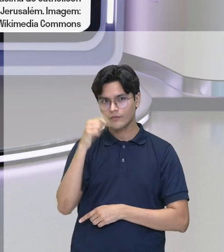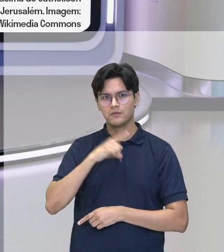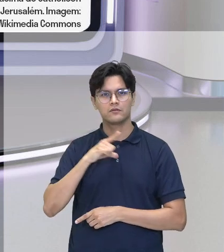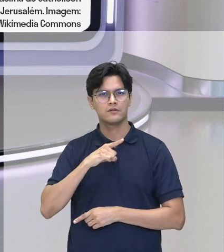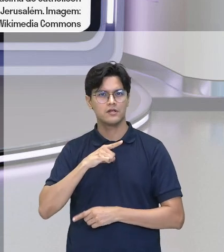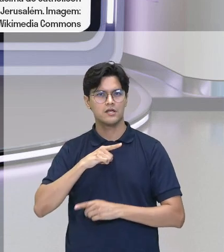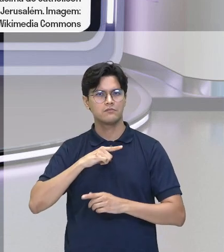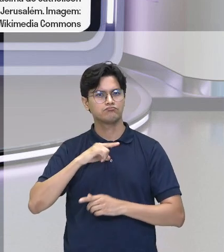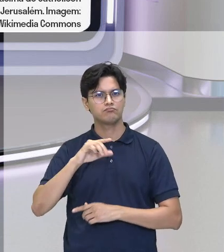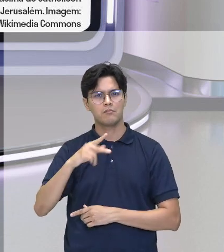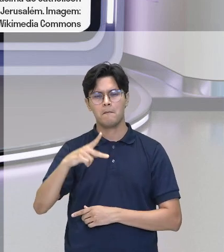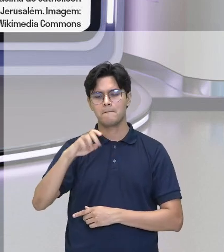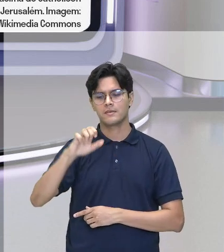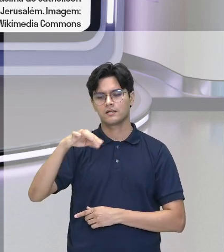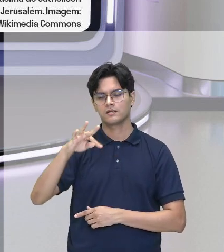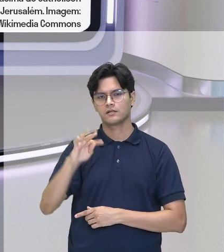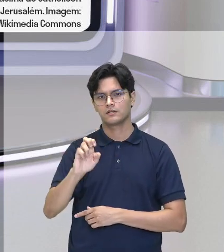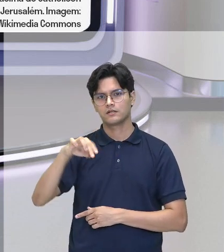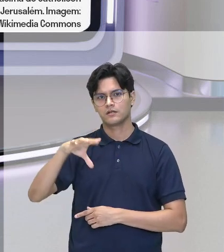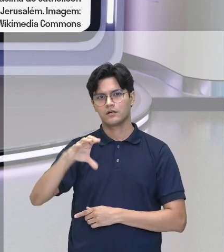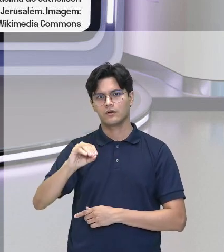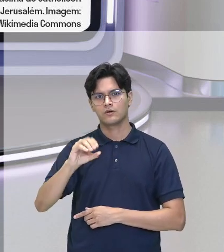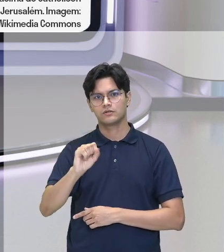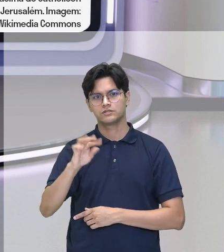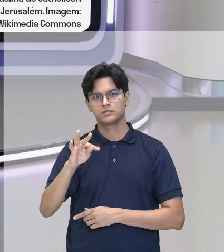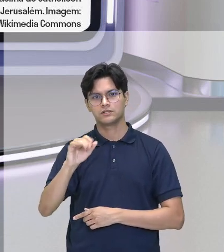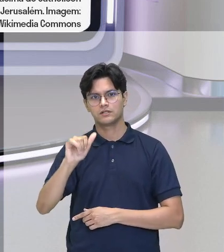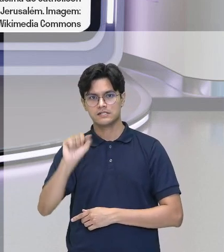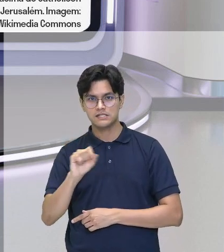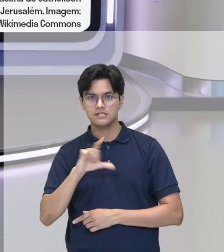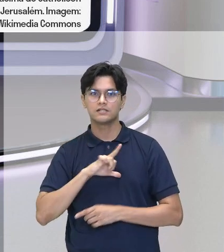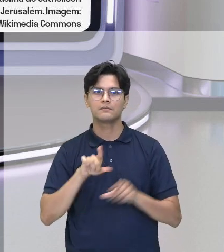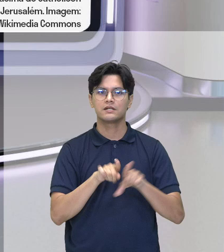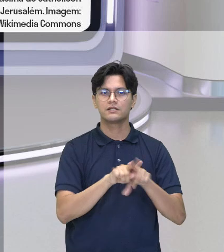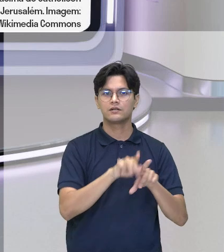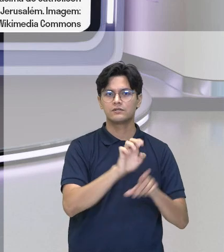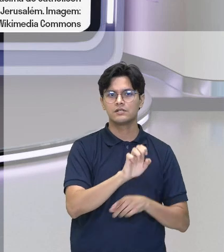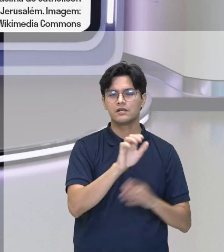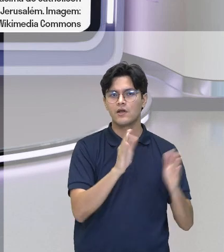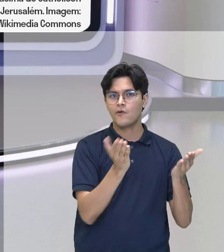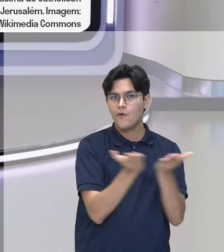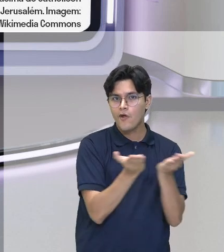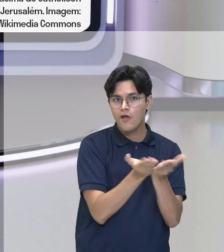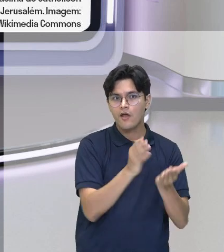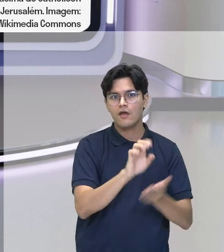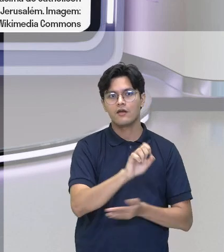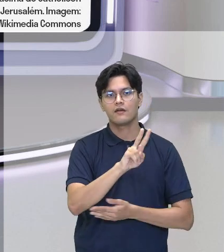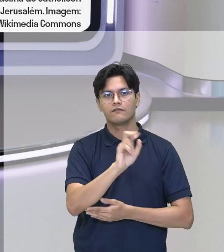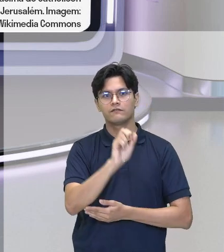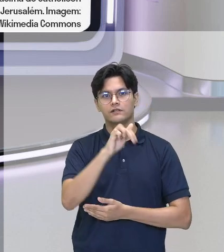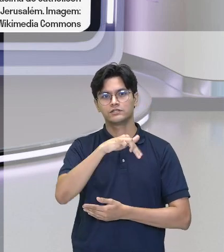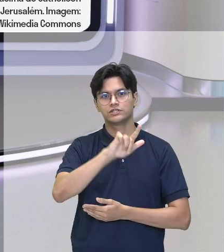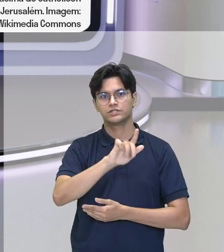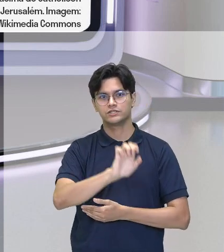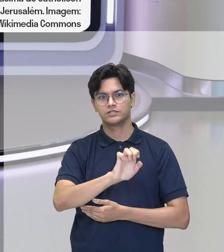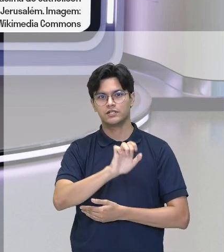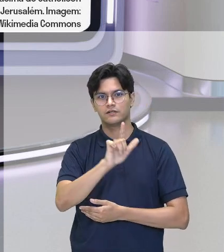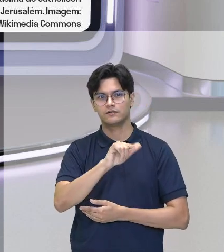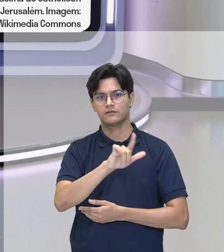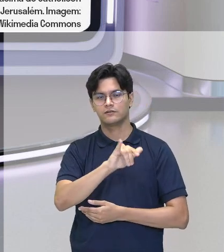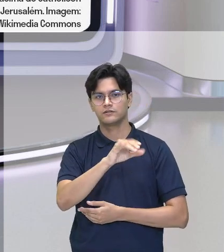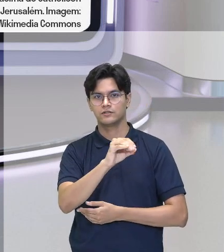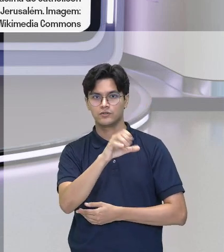no ramo do cristianismo, que são os batistas, os adventistas, os pentecostais e neopentecostais. Então nós poderíamos dizer que